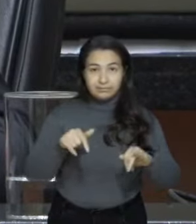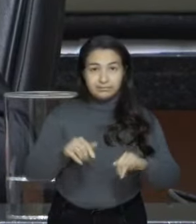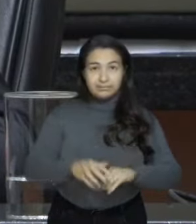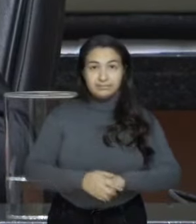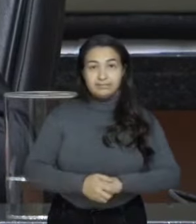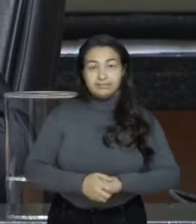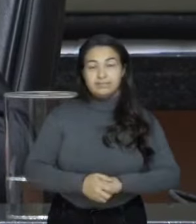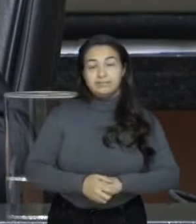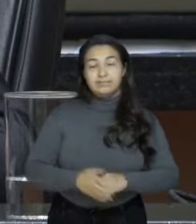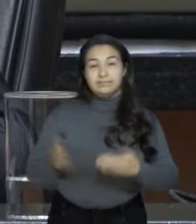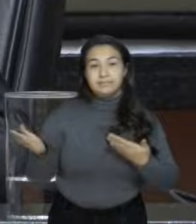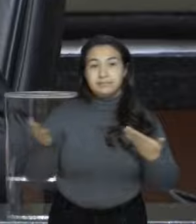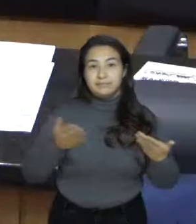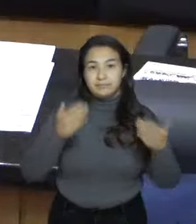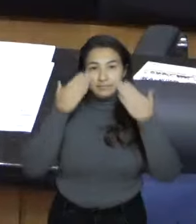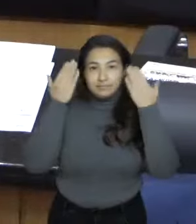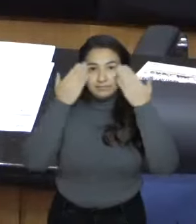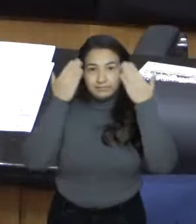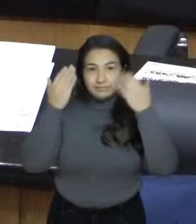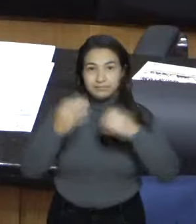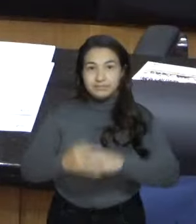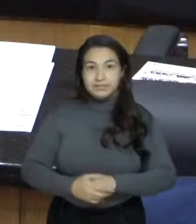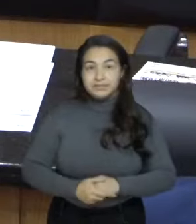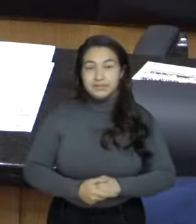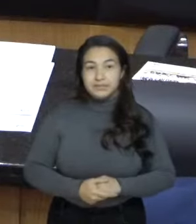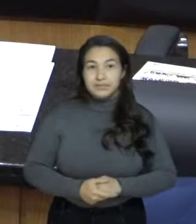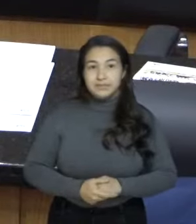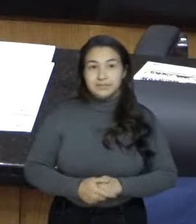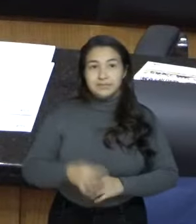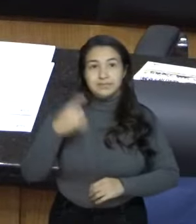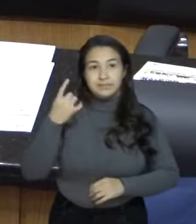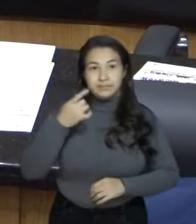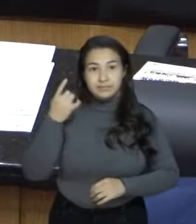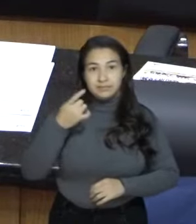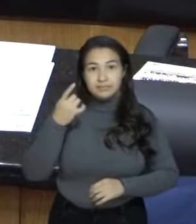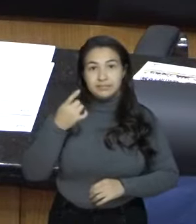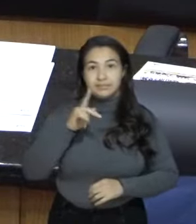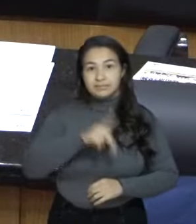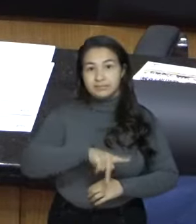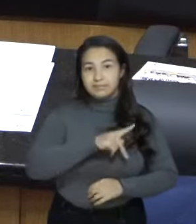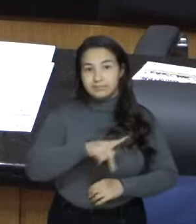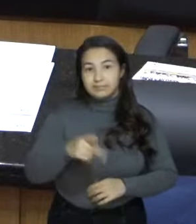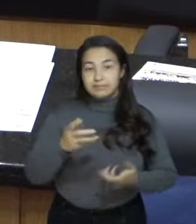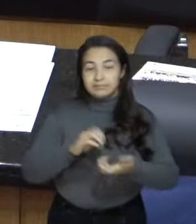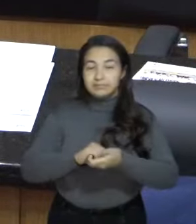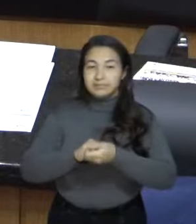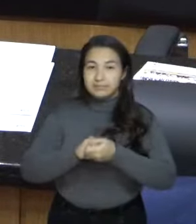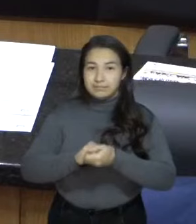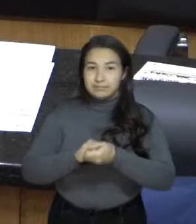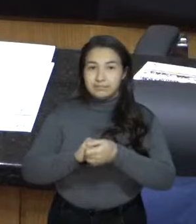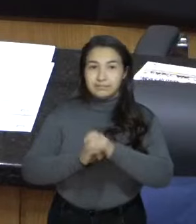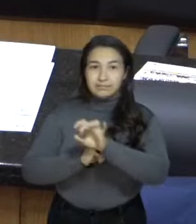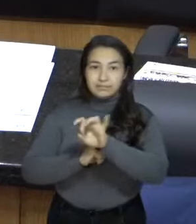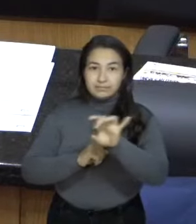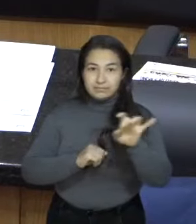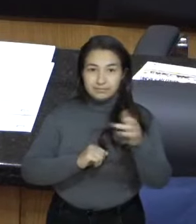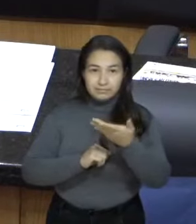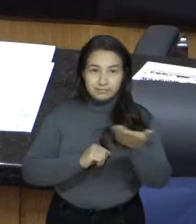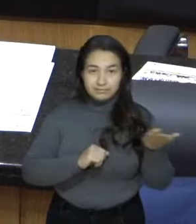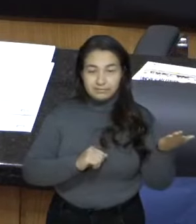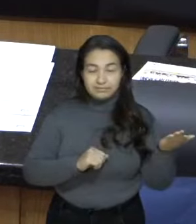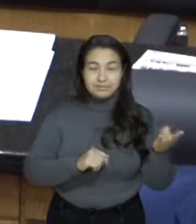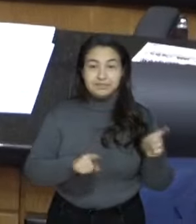Deputado José Deputado Padre Pedro quero cumprimentá-lo em seu nome todos os demais deputados um cumprimento